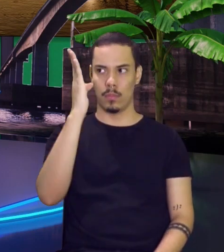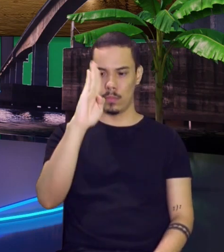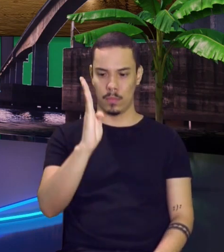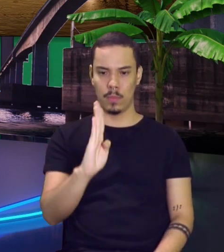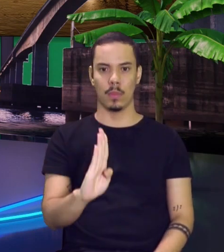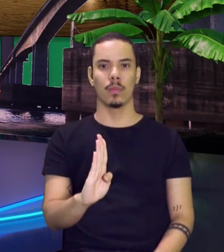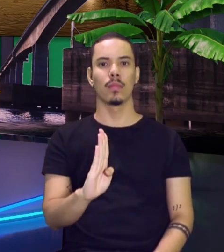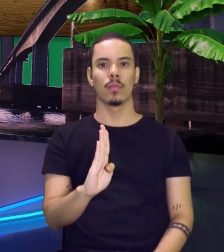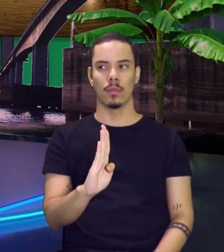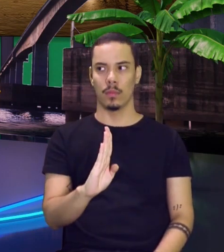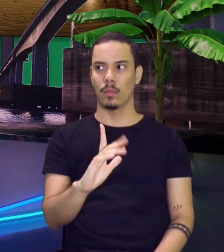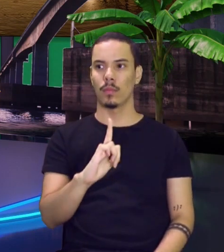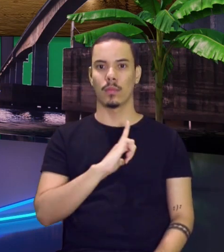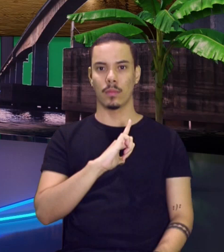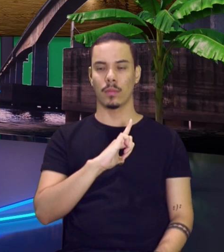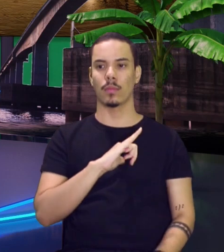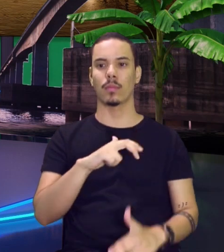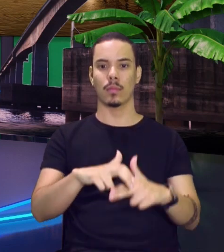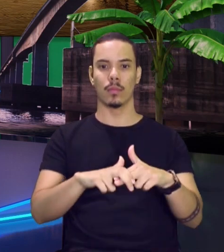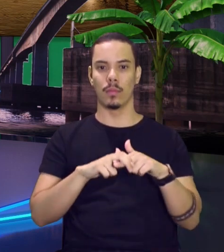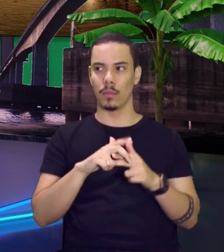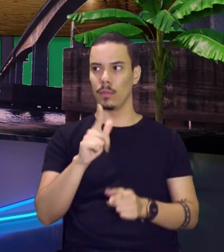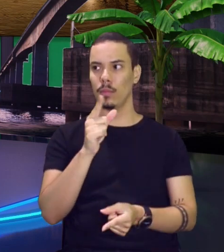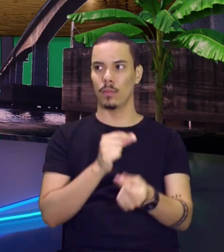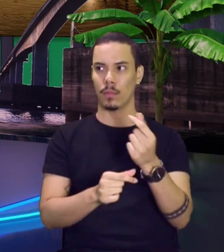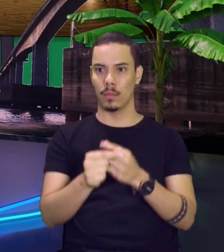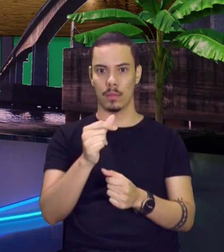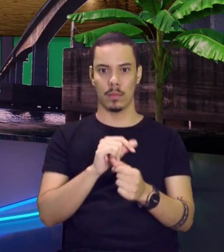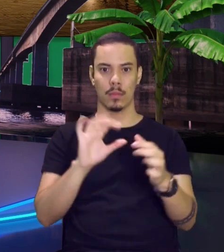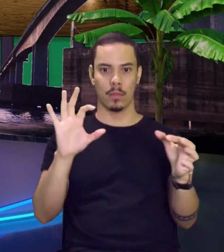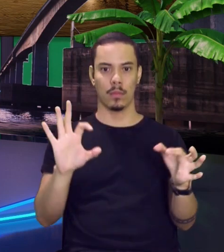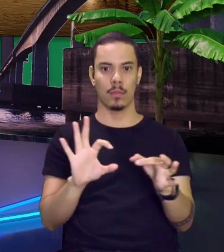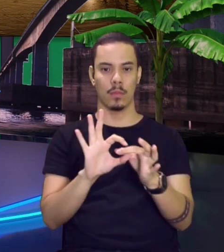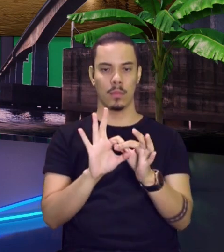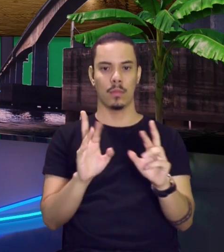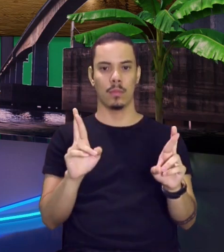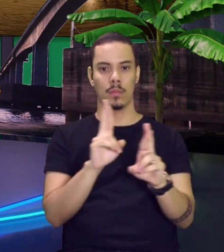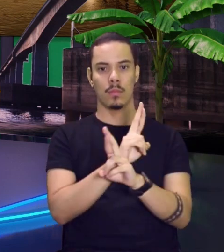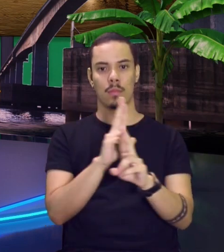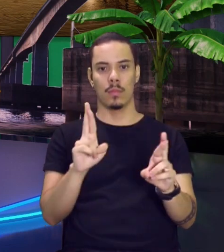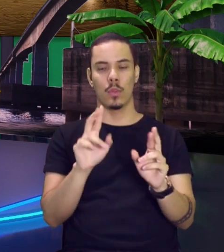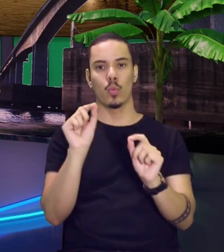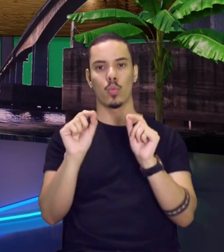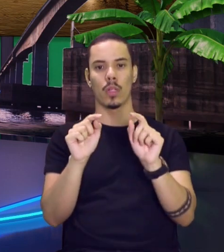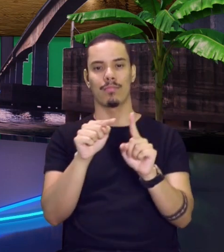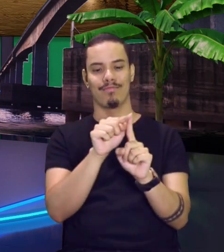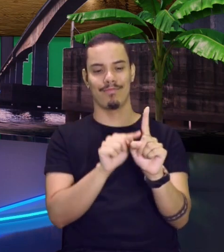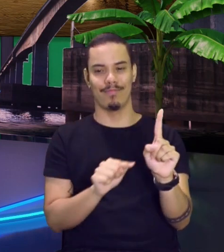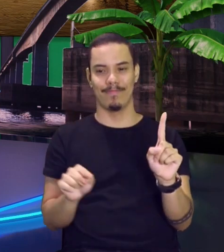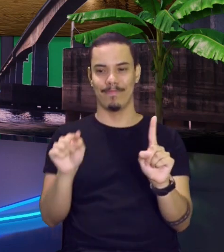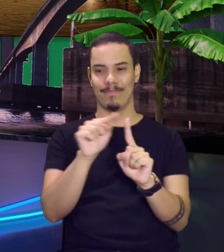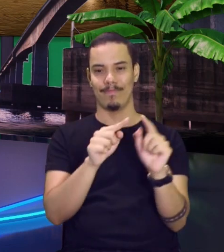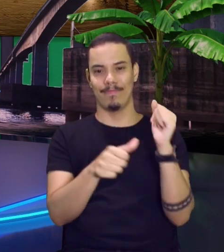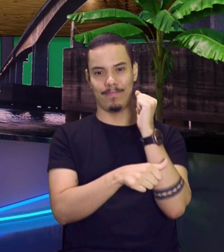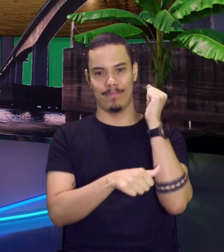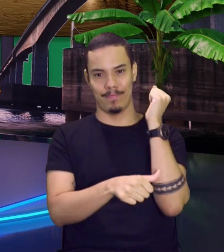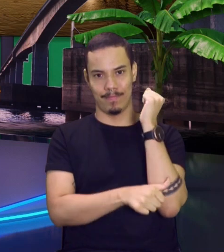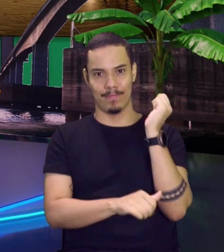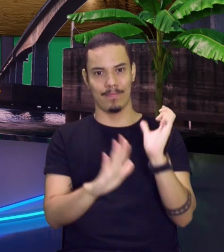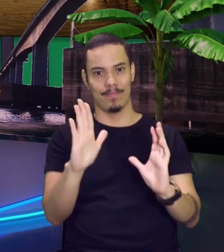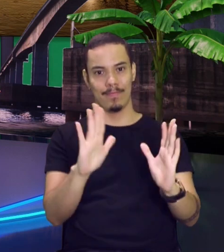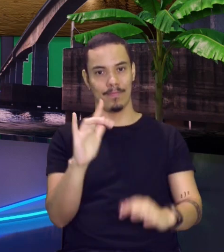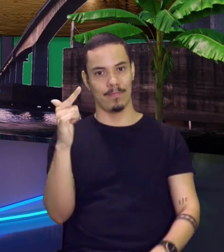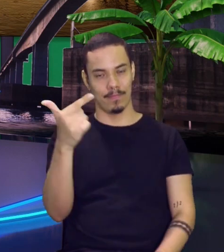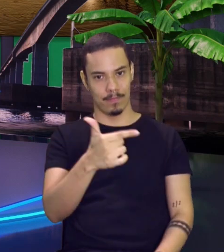Brasil. Essa economia está relacionada ao ciclo da borracha, que teve 2 fases,